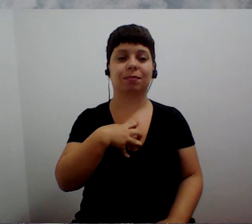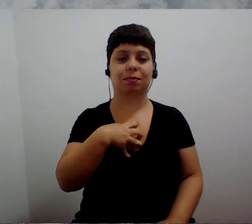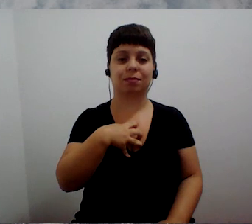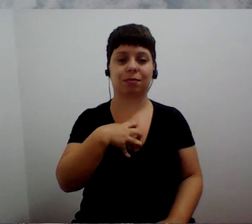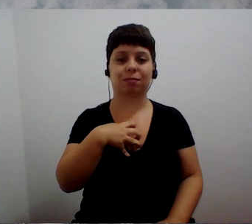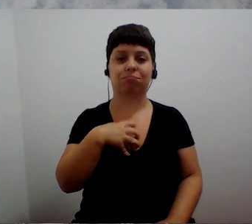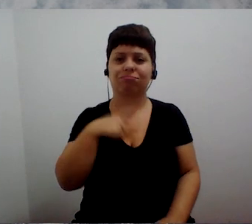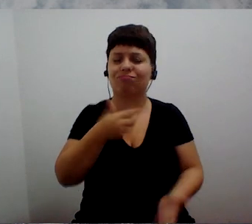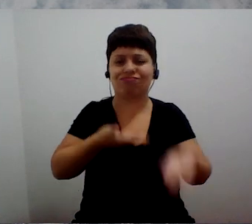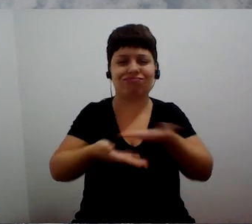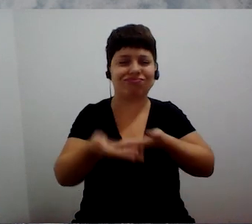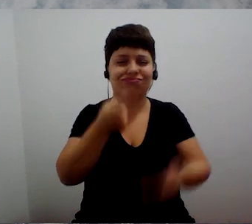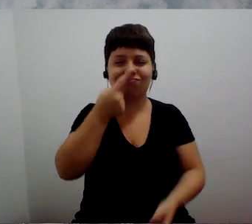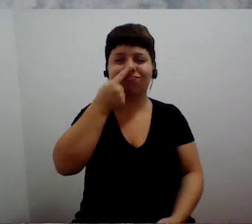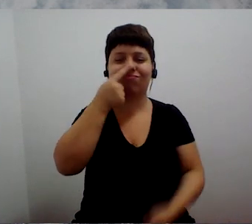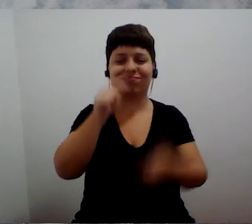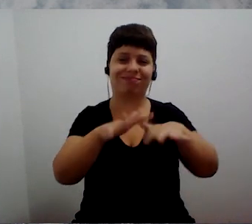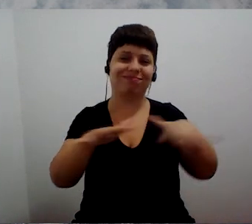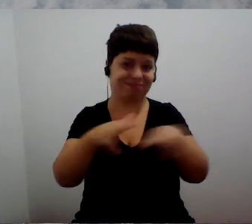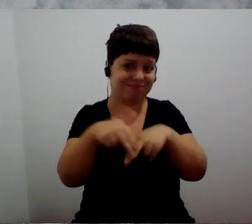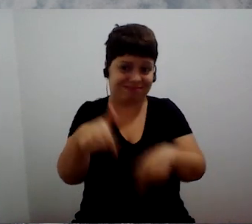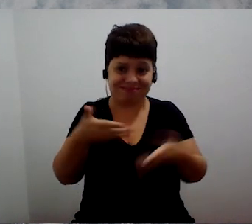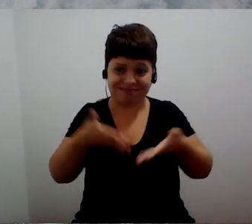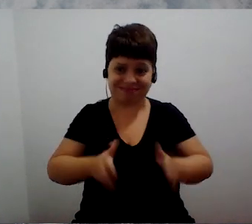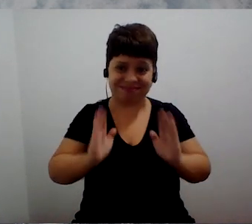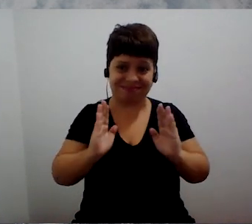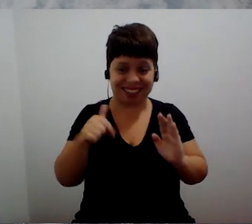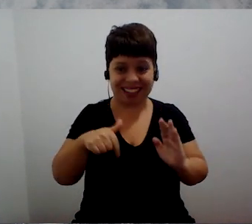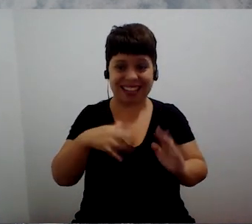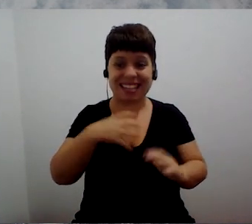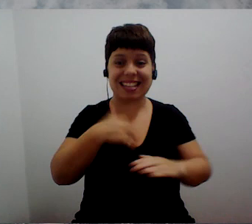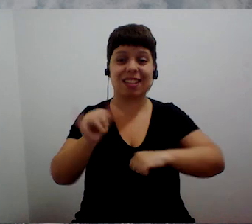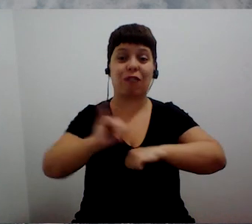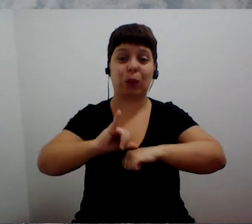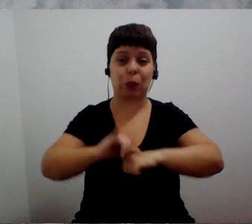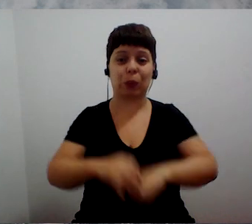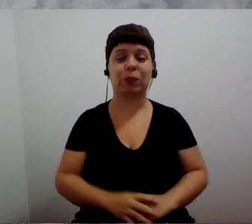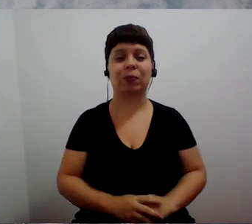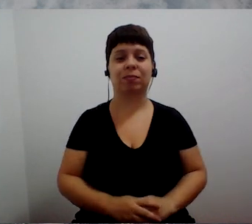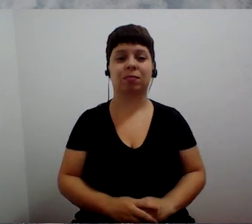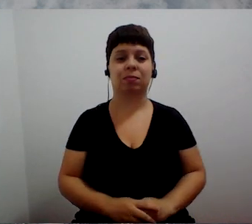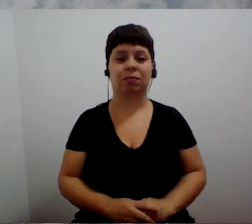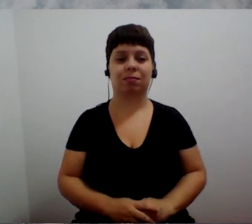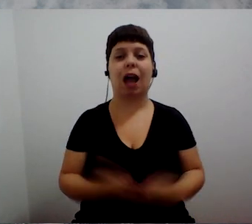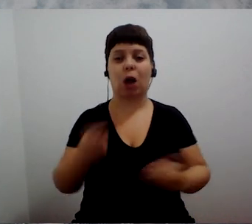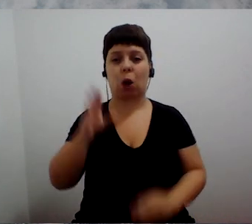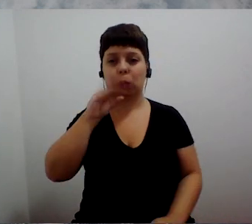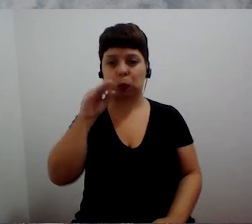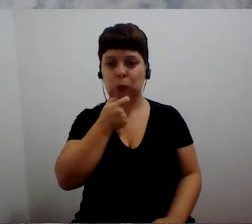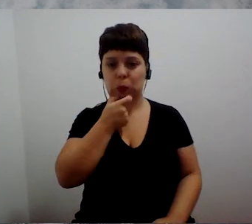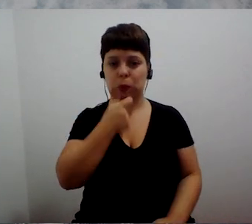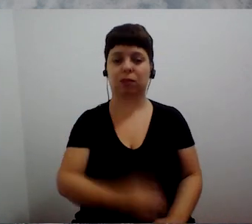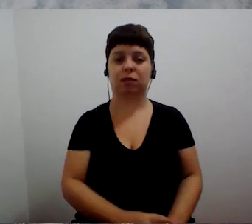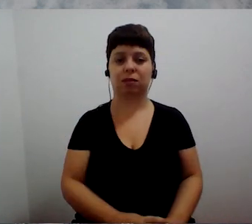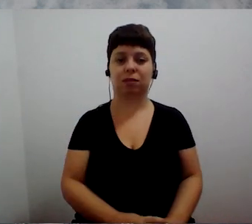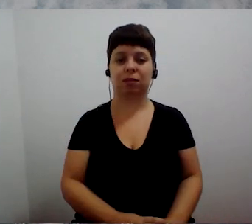muito forte com os oceanos, até pela minha cidade de Natal, que é Salvador. Well, I made a